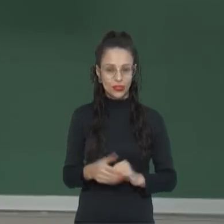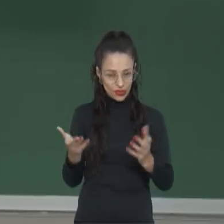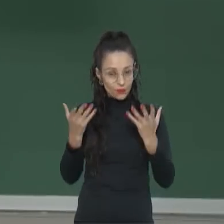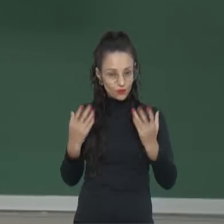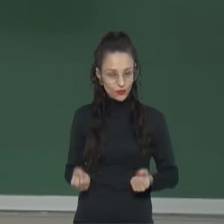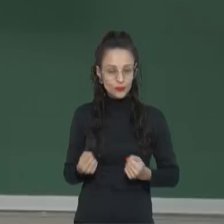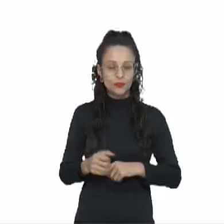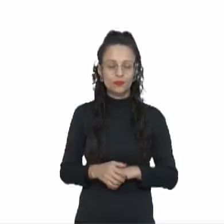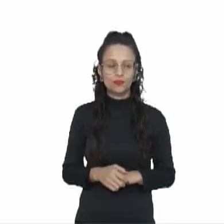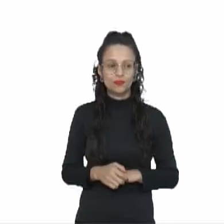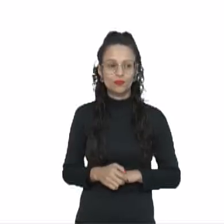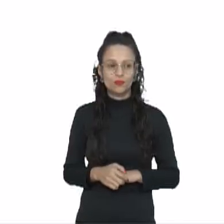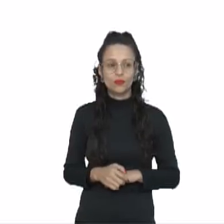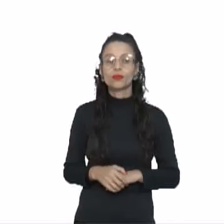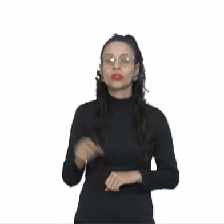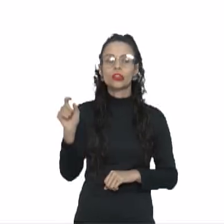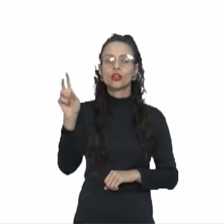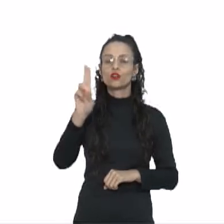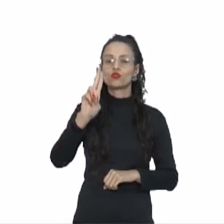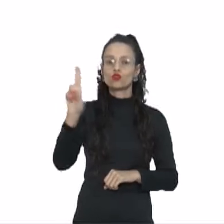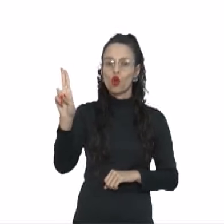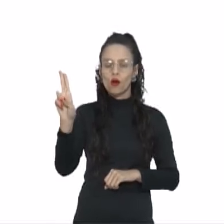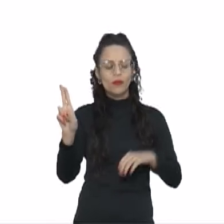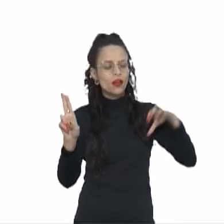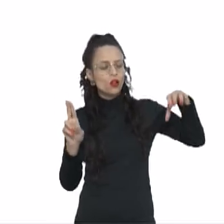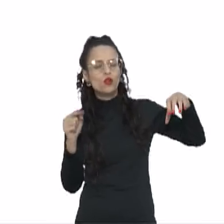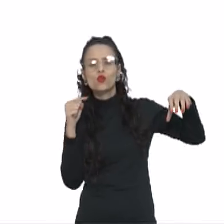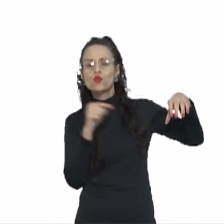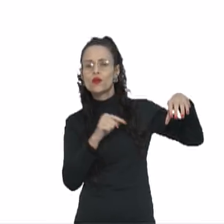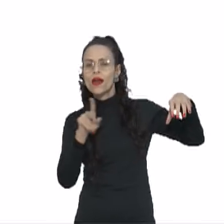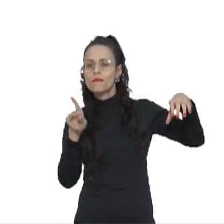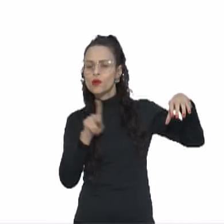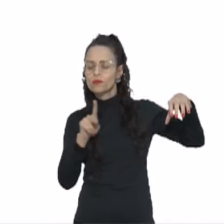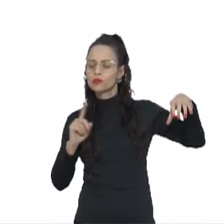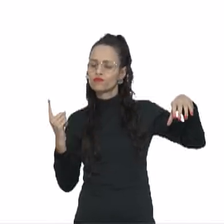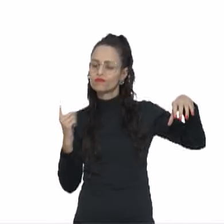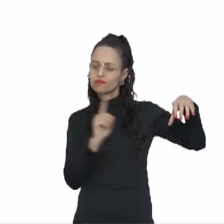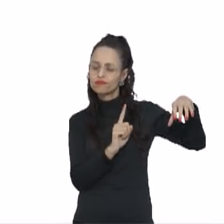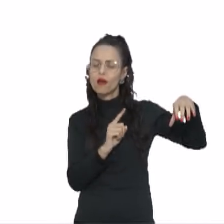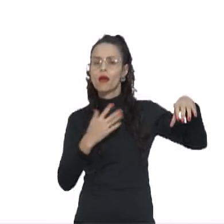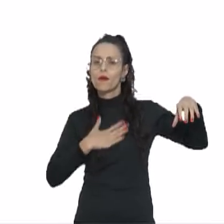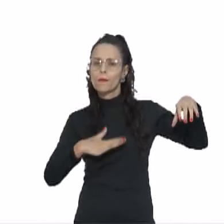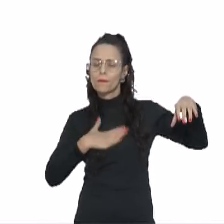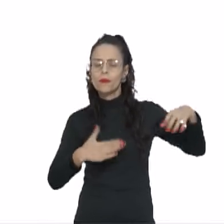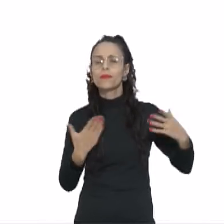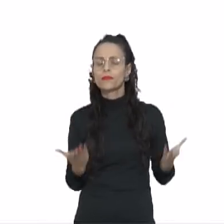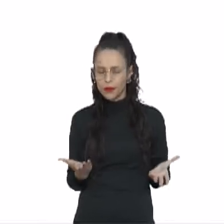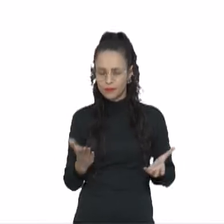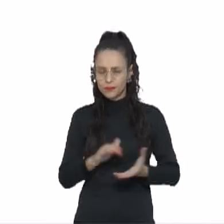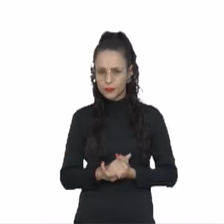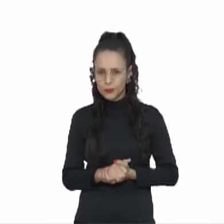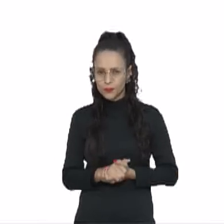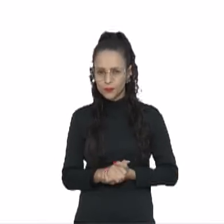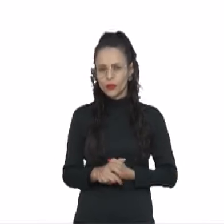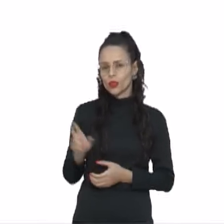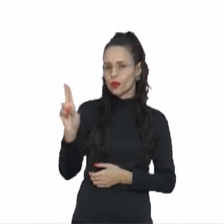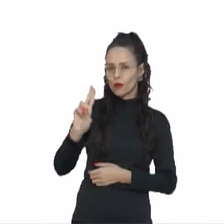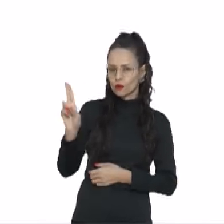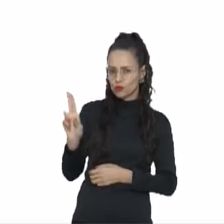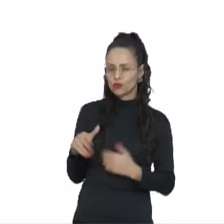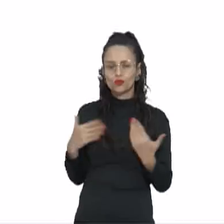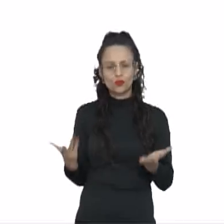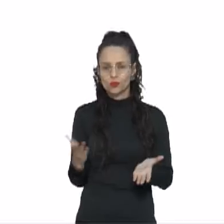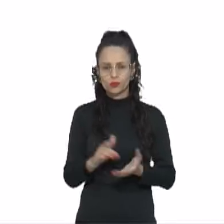junto comigo. Qual é o nome dos abrigos construídos ao longo dos caminhos incas para abrigo